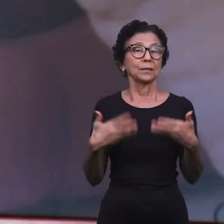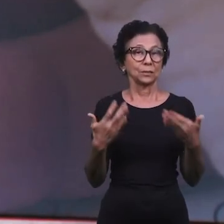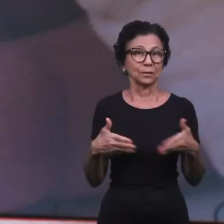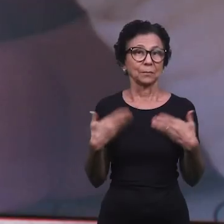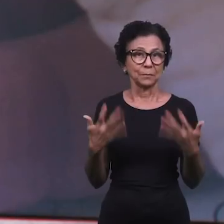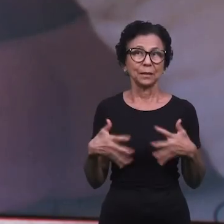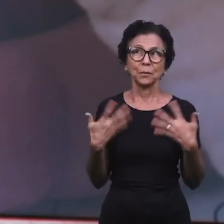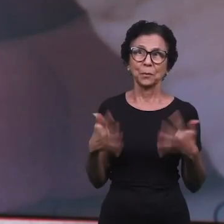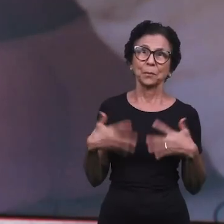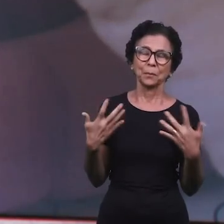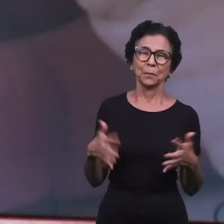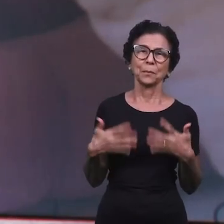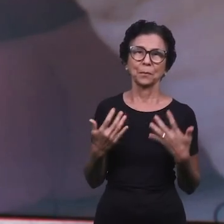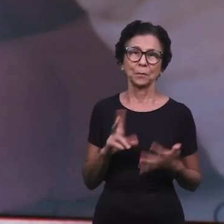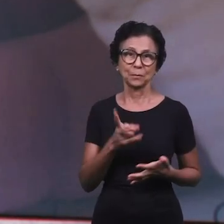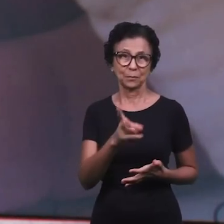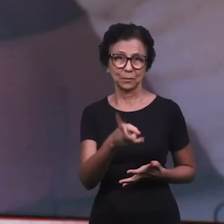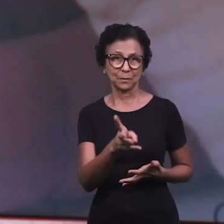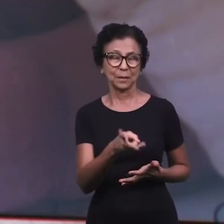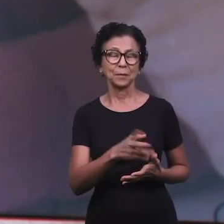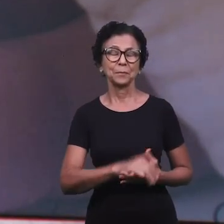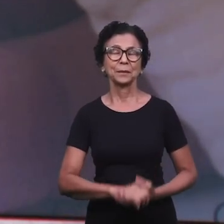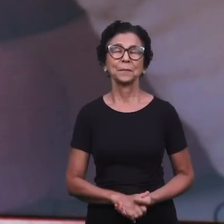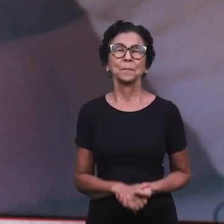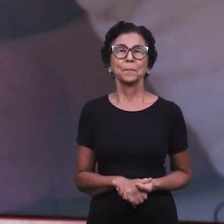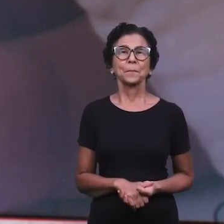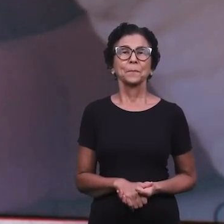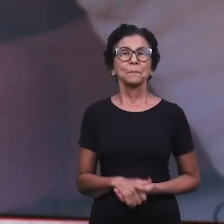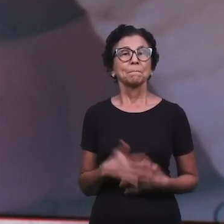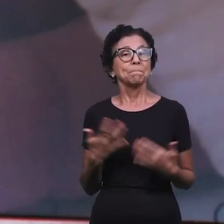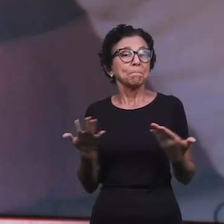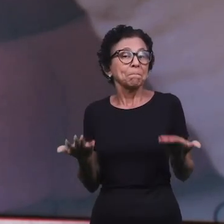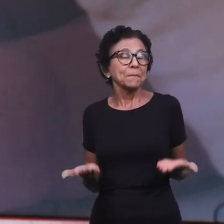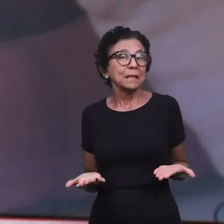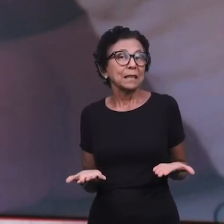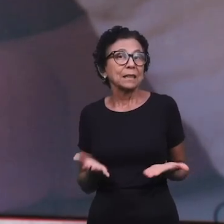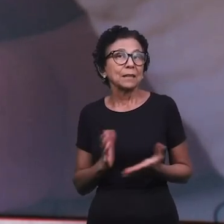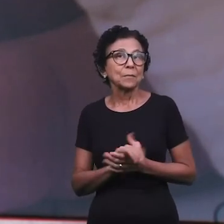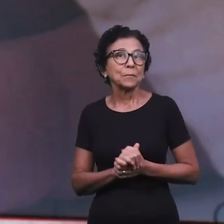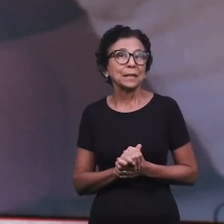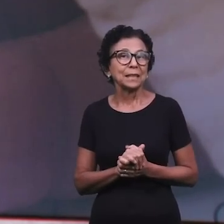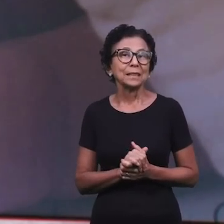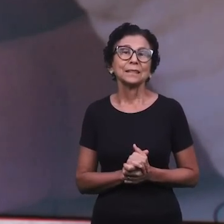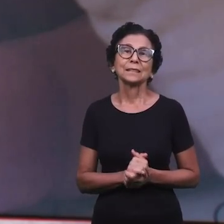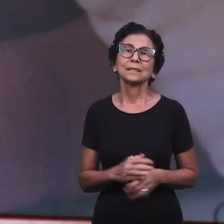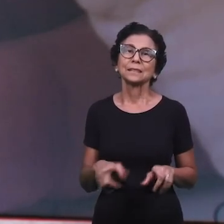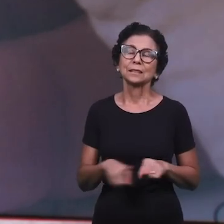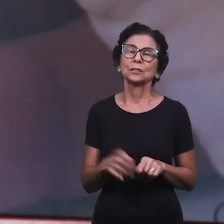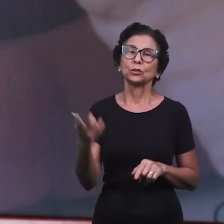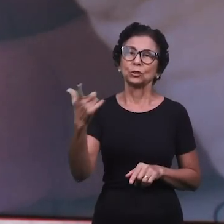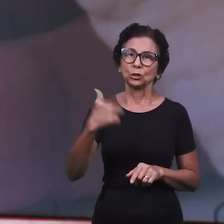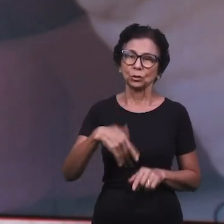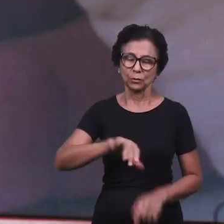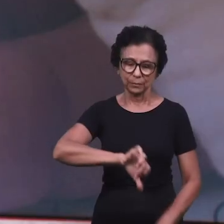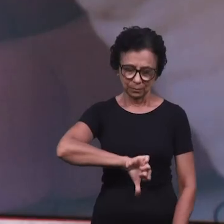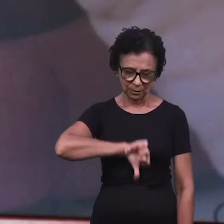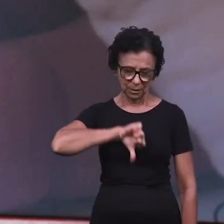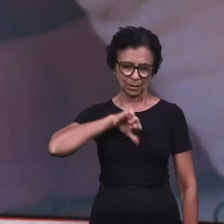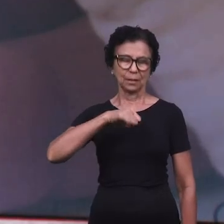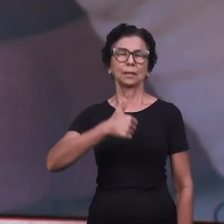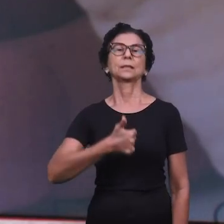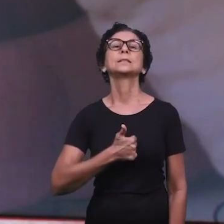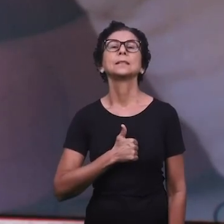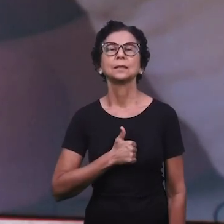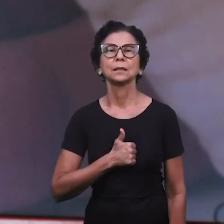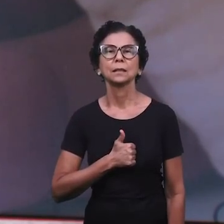continuamente, né, manter esse entusiasmo nos estudos, também entra aí a característica da resiliência, tudo bem? Não quer dizer que você